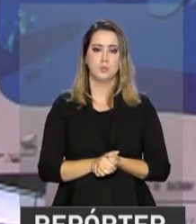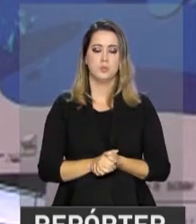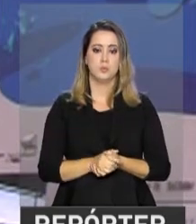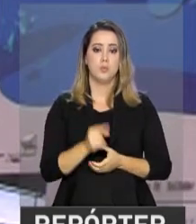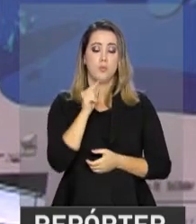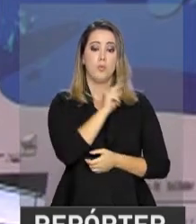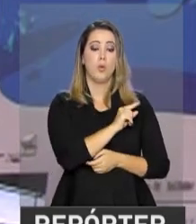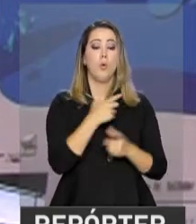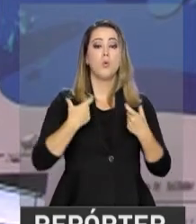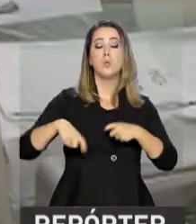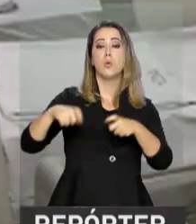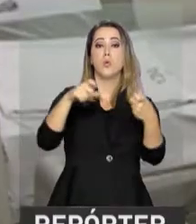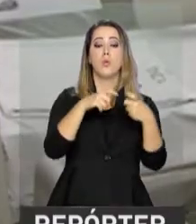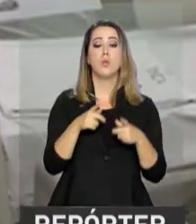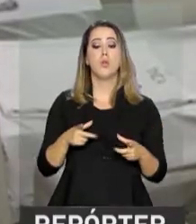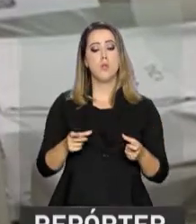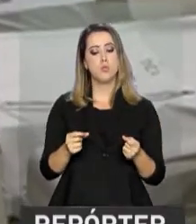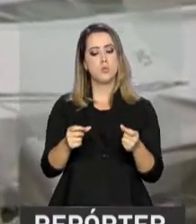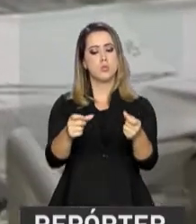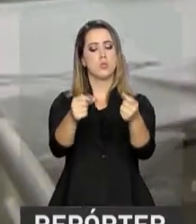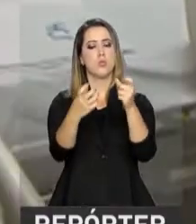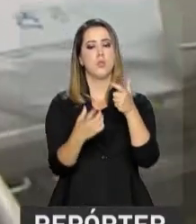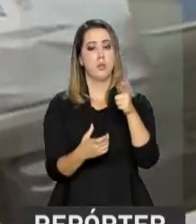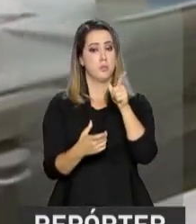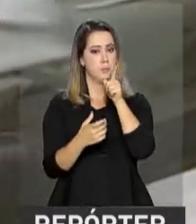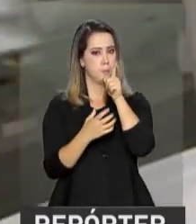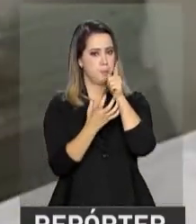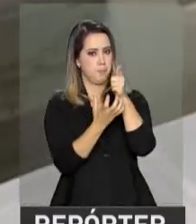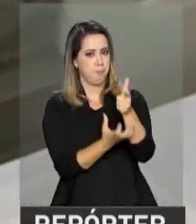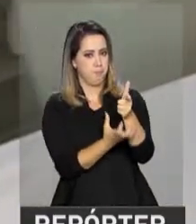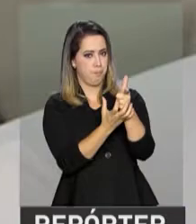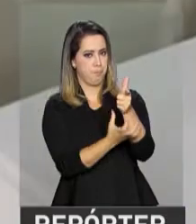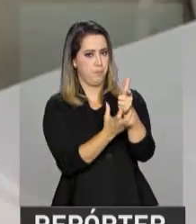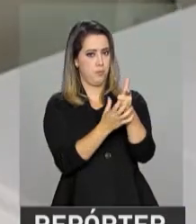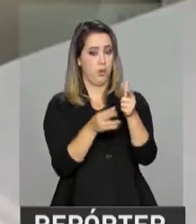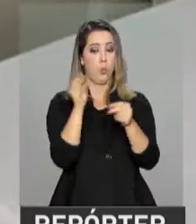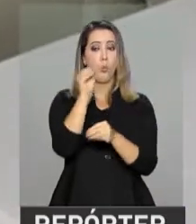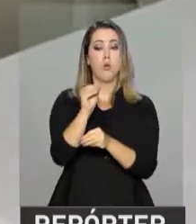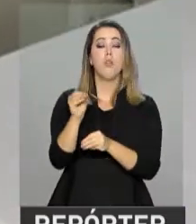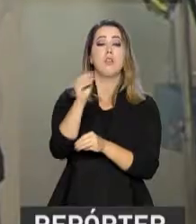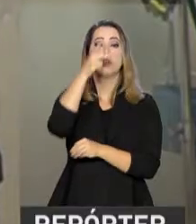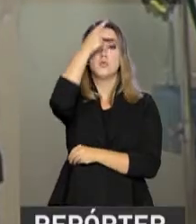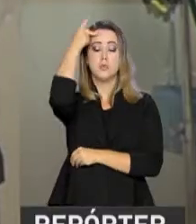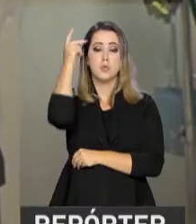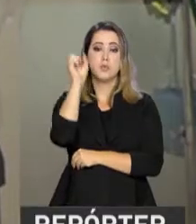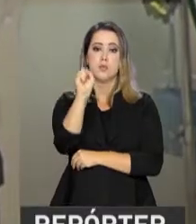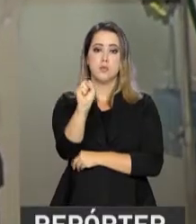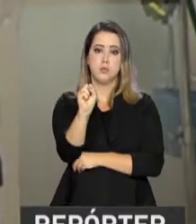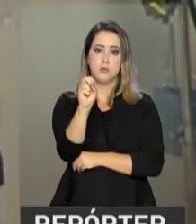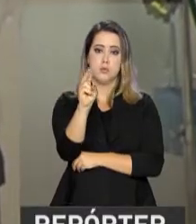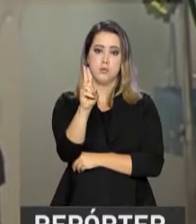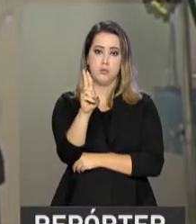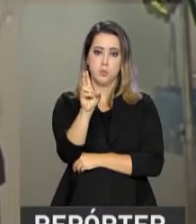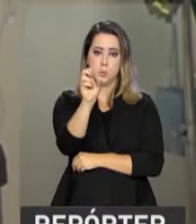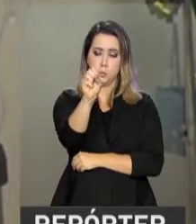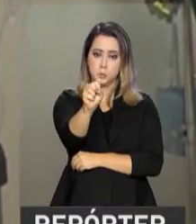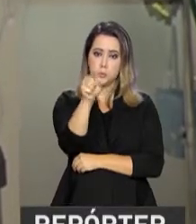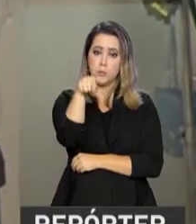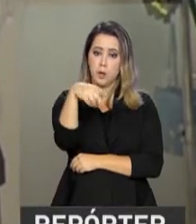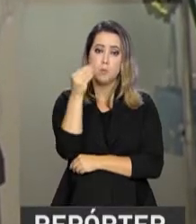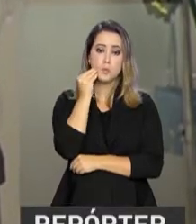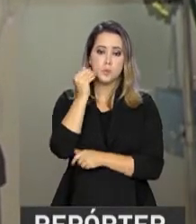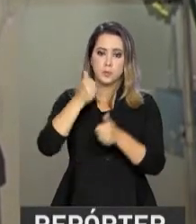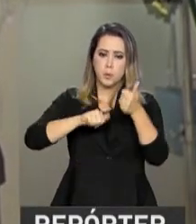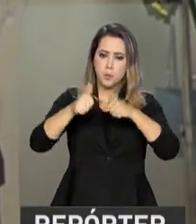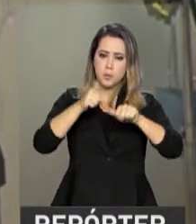O Centro de Diagnóstico do Câncer de Próstata vai atender pacientes do Sistema Único de Saúde. Com a indicação do urologista, será possível fazer a